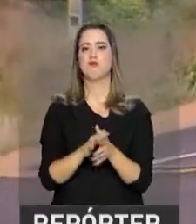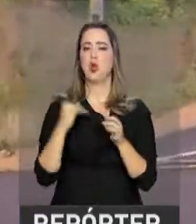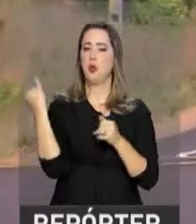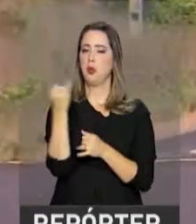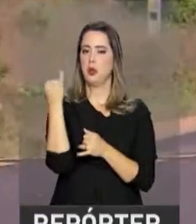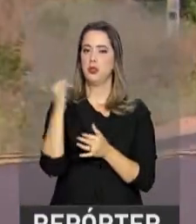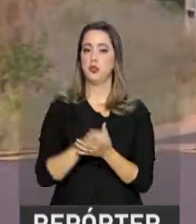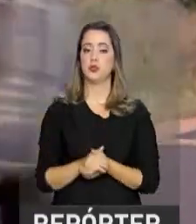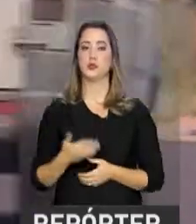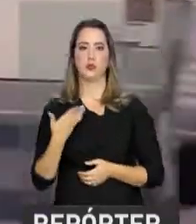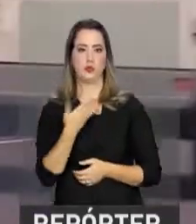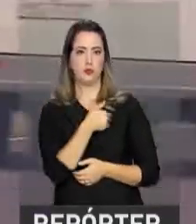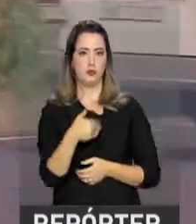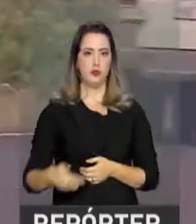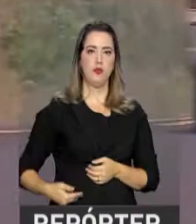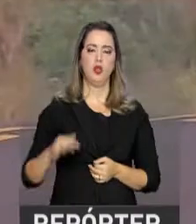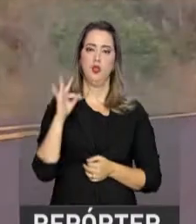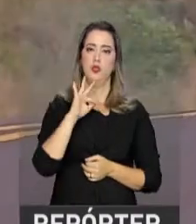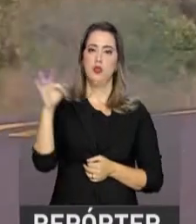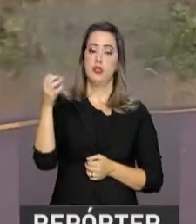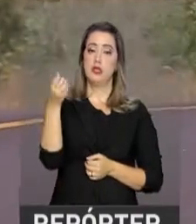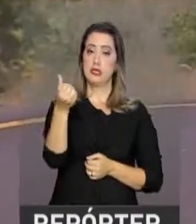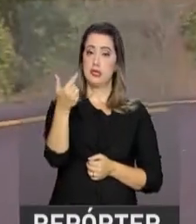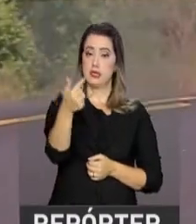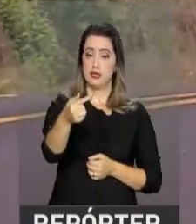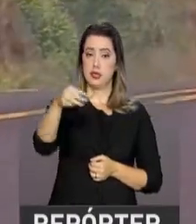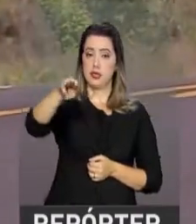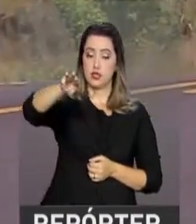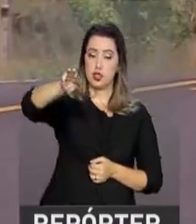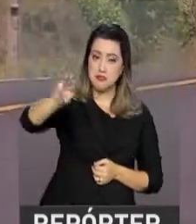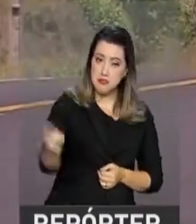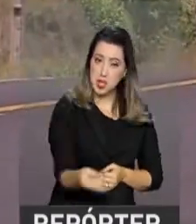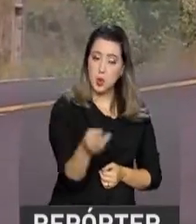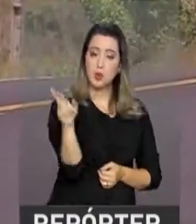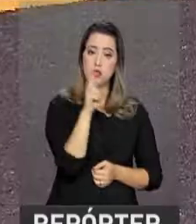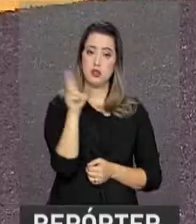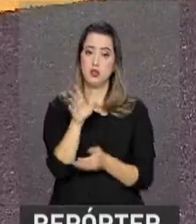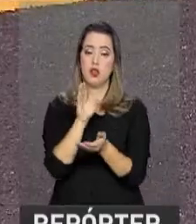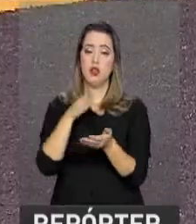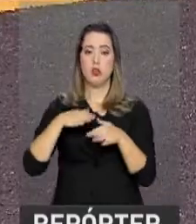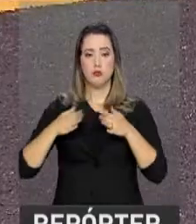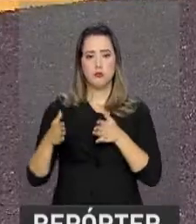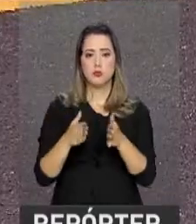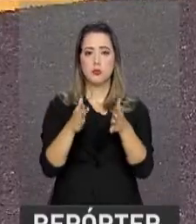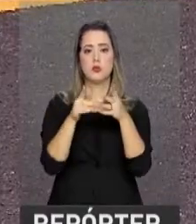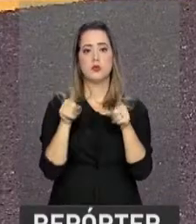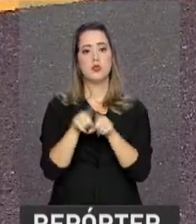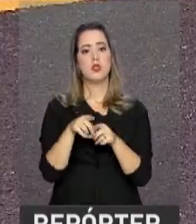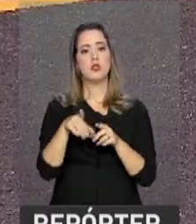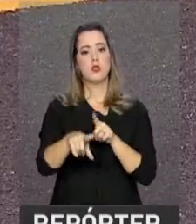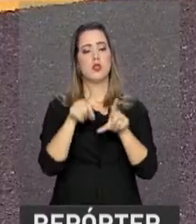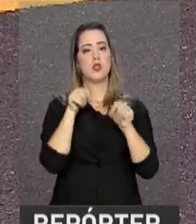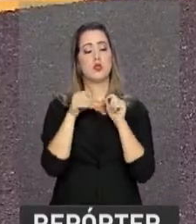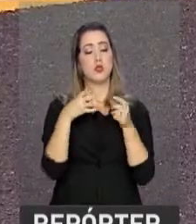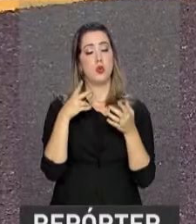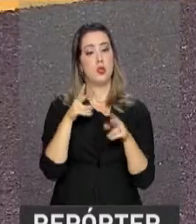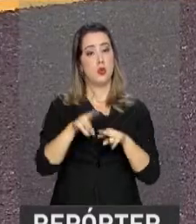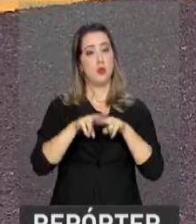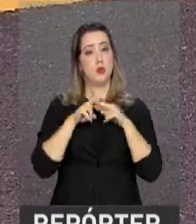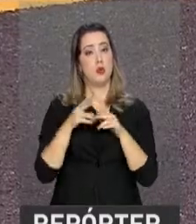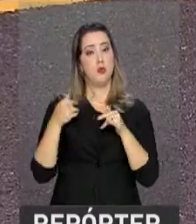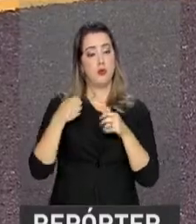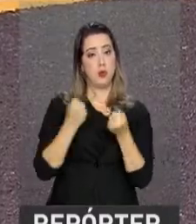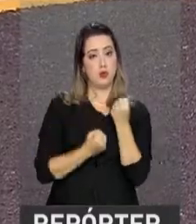federal investiu 67 milhões de reais na rodovia o modelo de pavimentação foi escolhido com base no fluxo